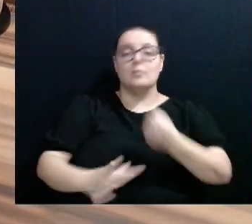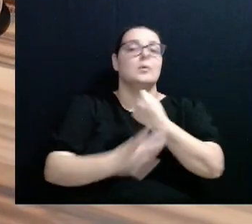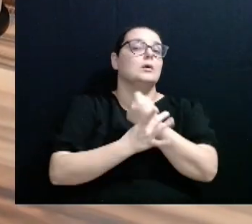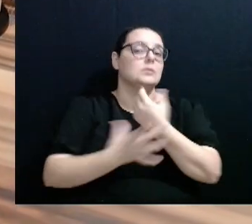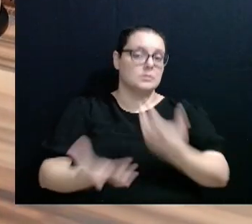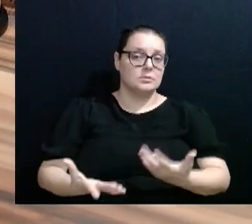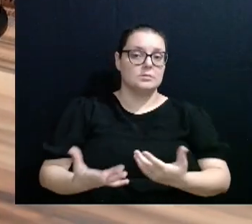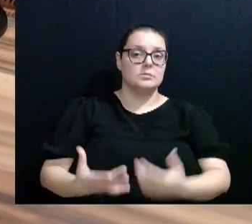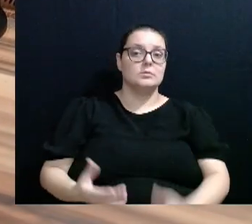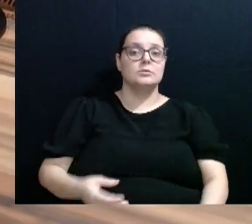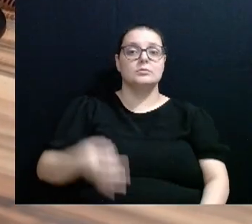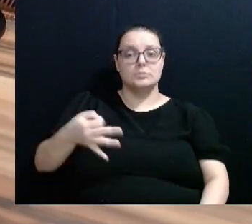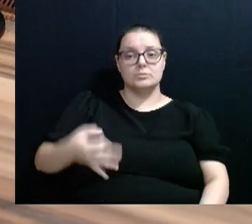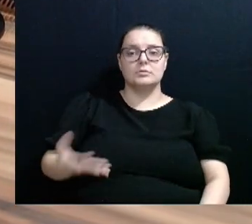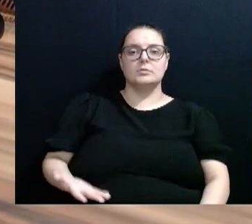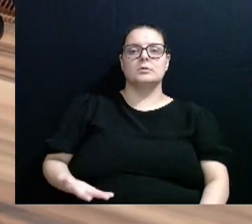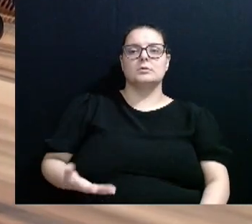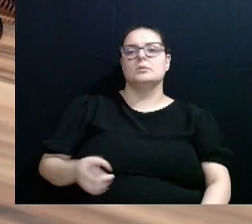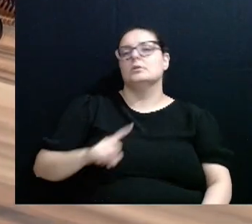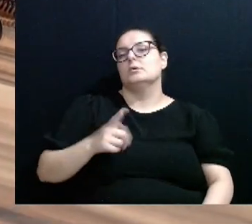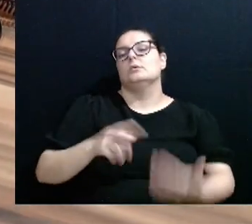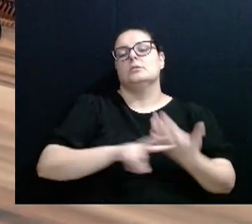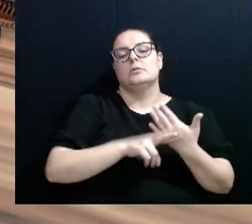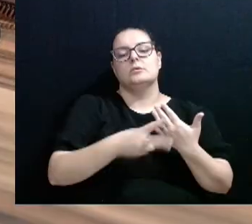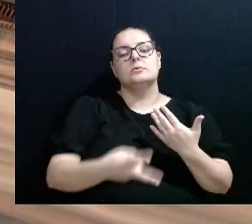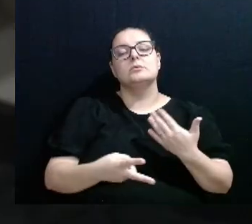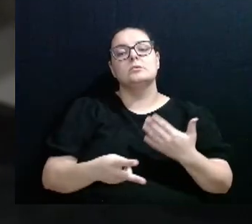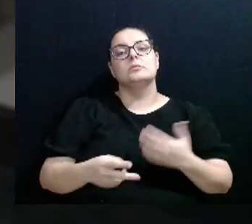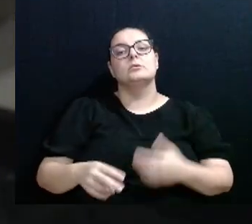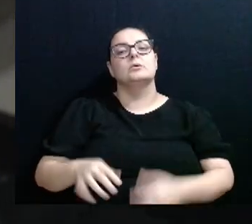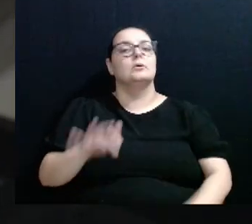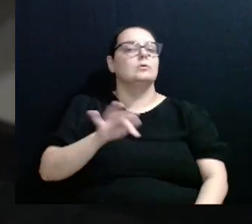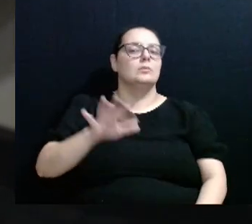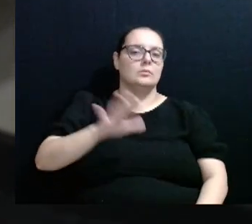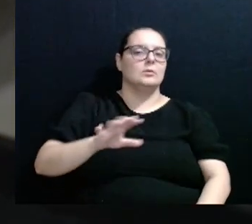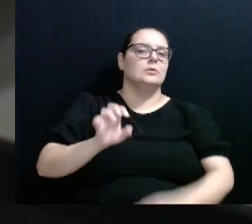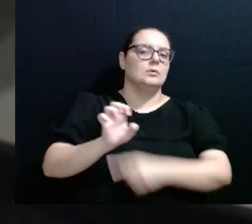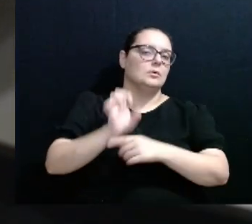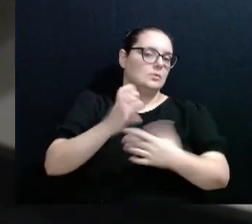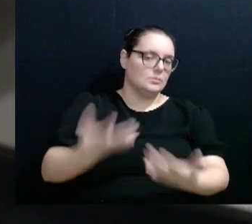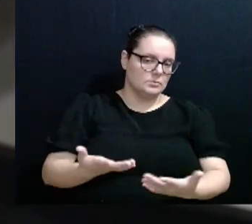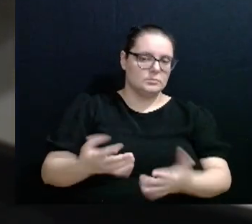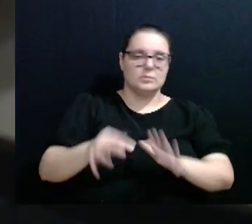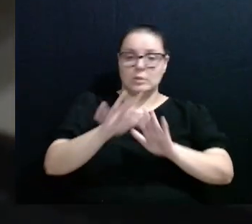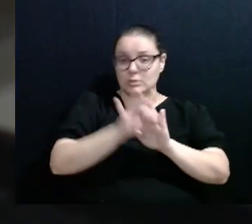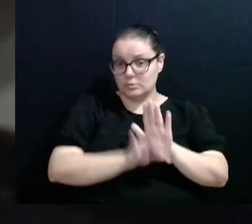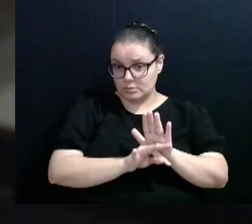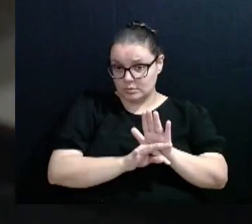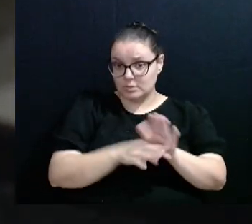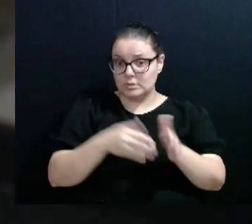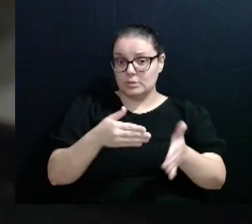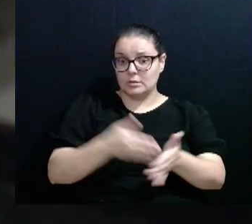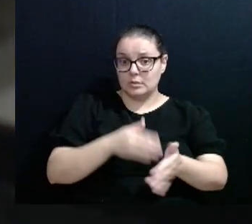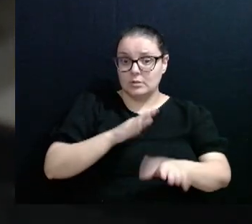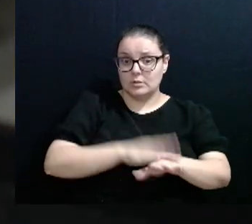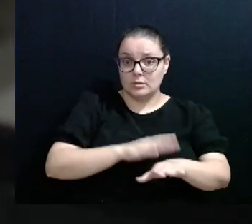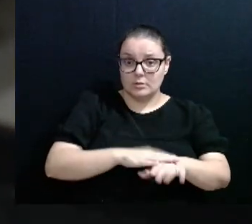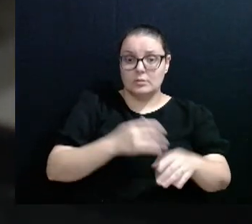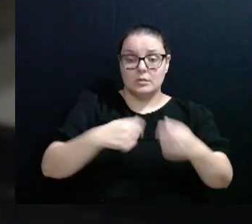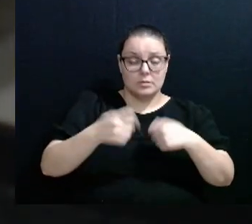sem interferir em competências federais ou estaduais. O texto se limita à atuação administrativa